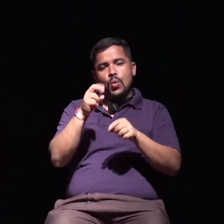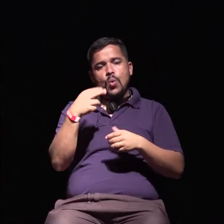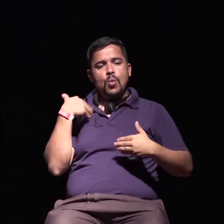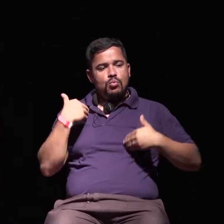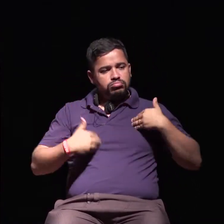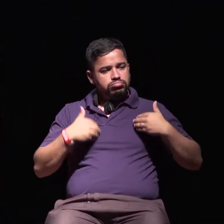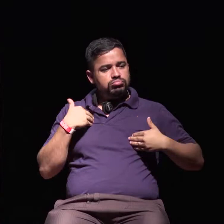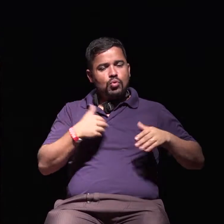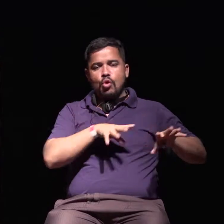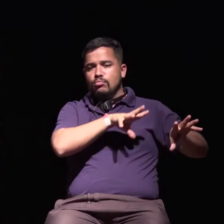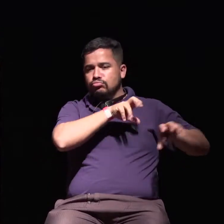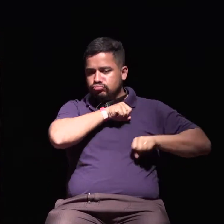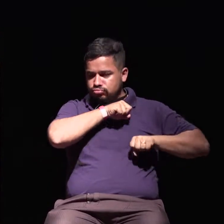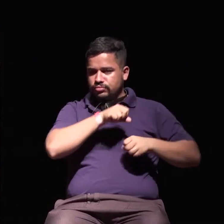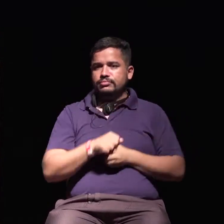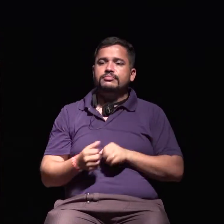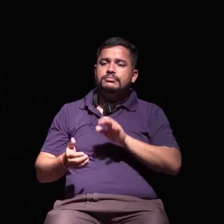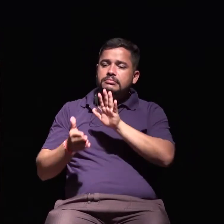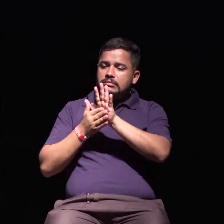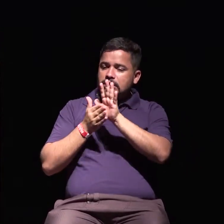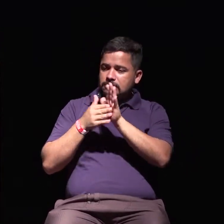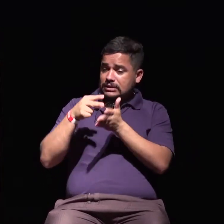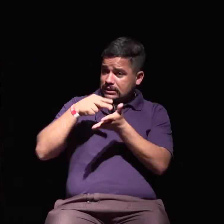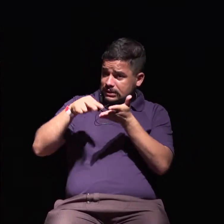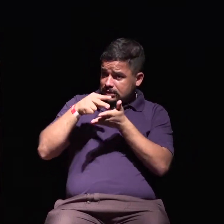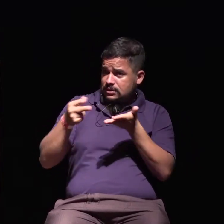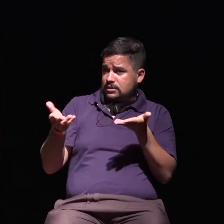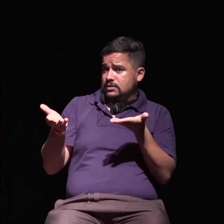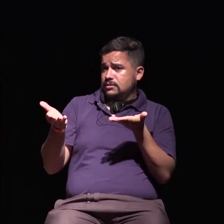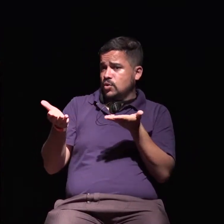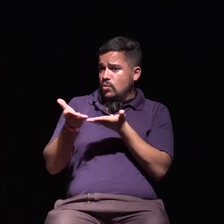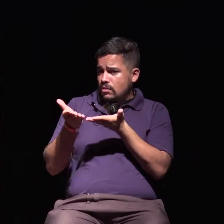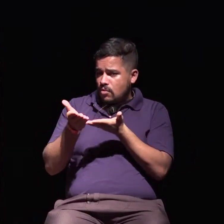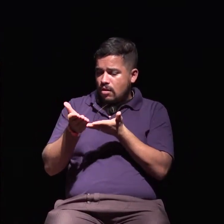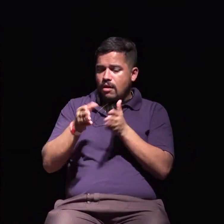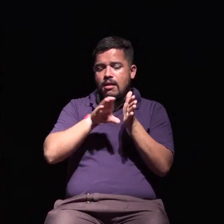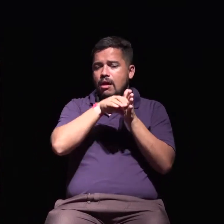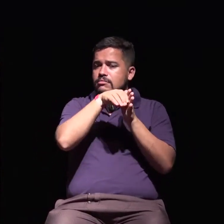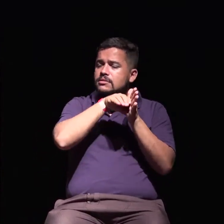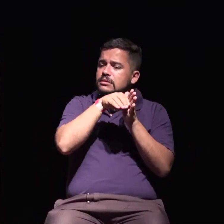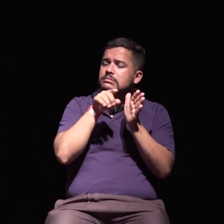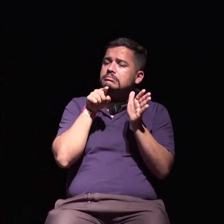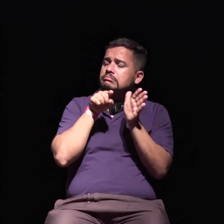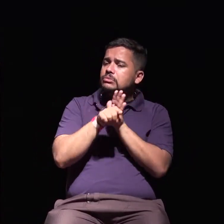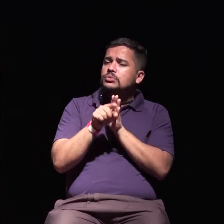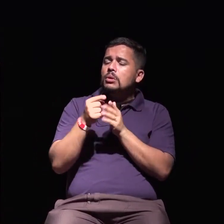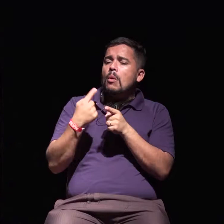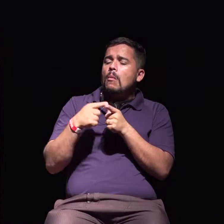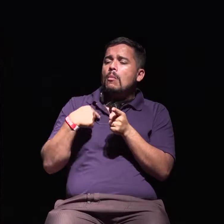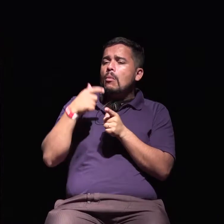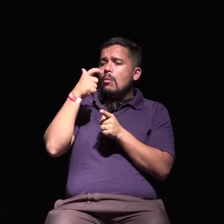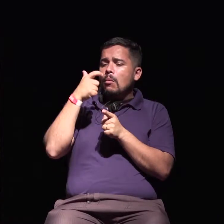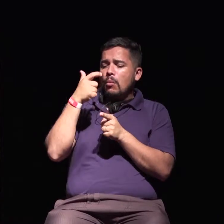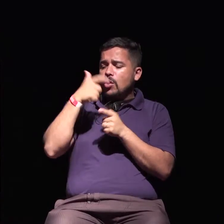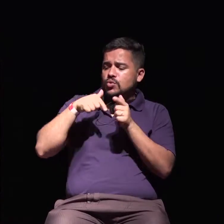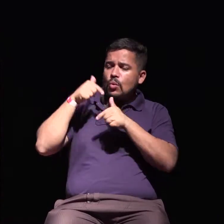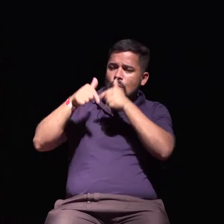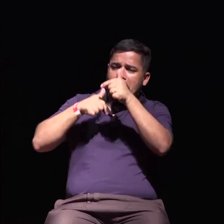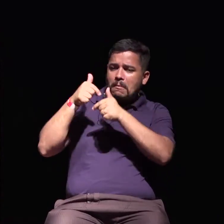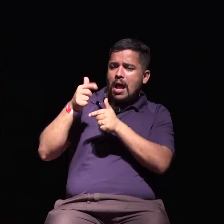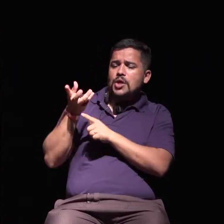maneira. Propositiva, a dança contemporânea identifica-se com o conceitualismo e se pergunta: por que sou um trabalho de